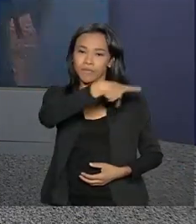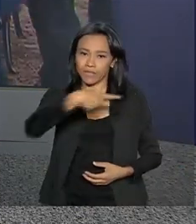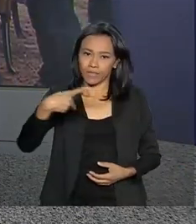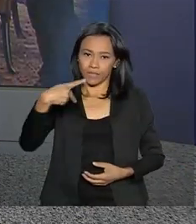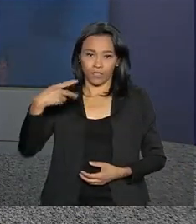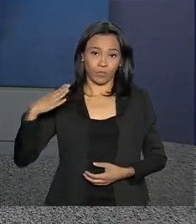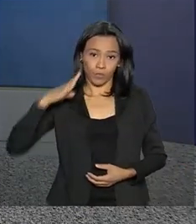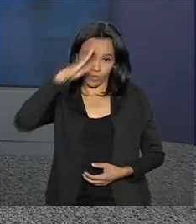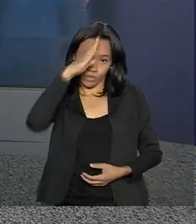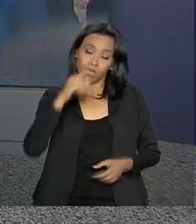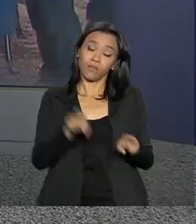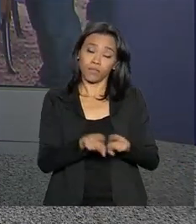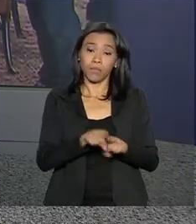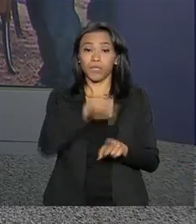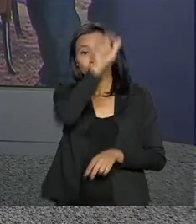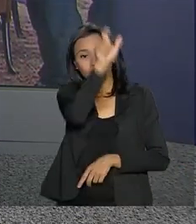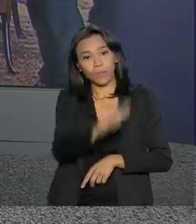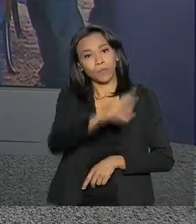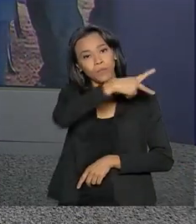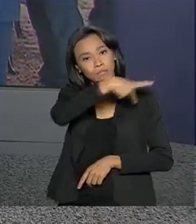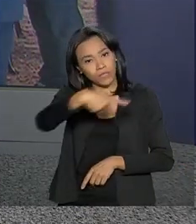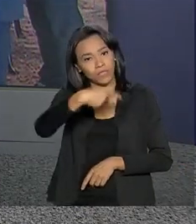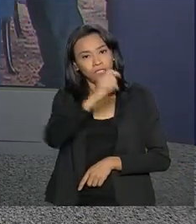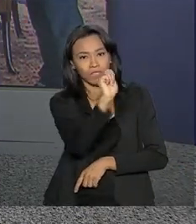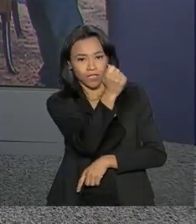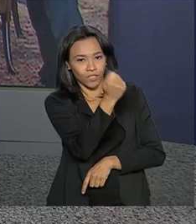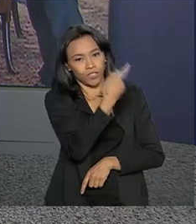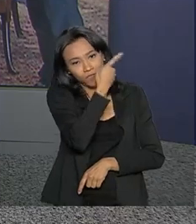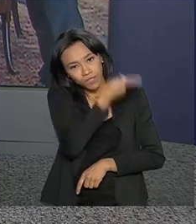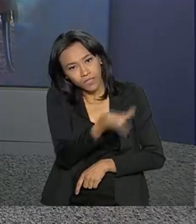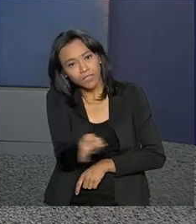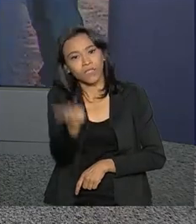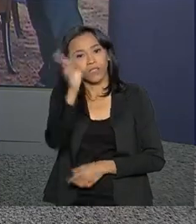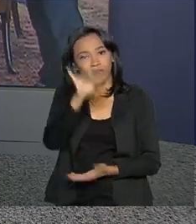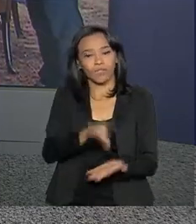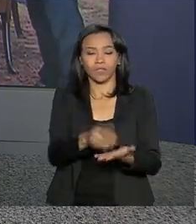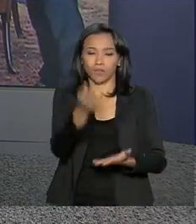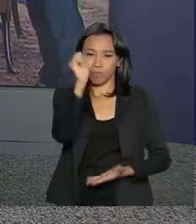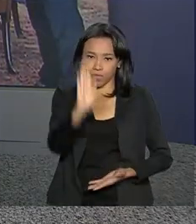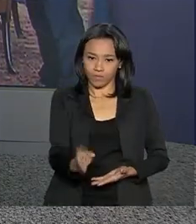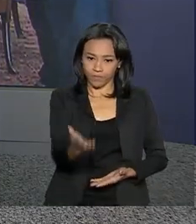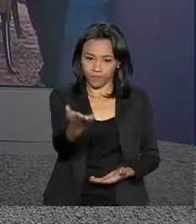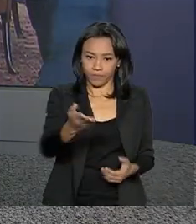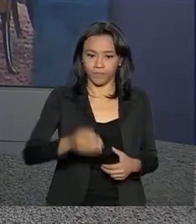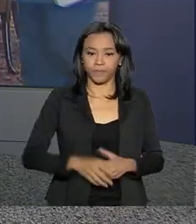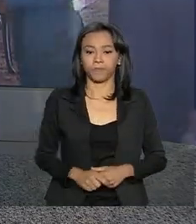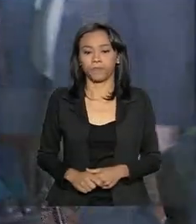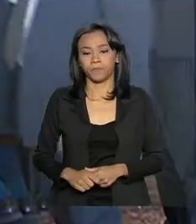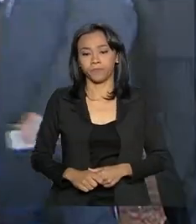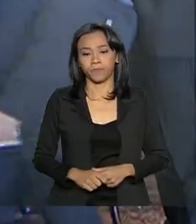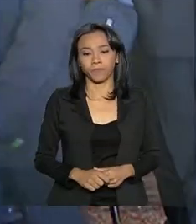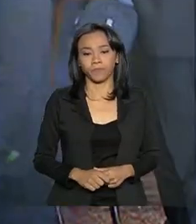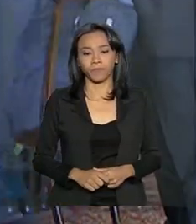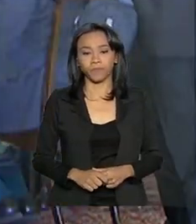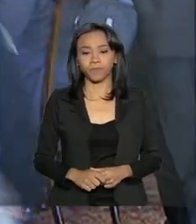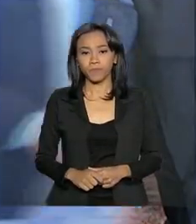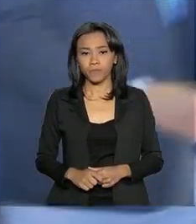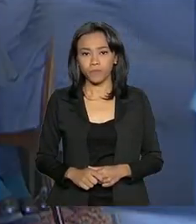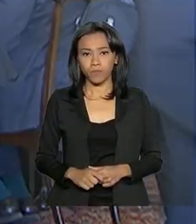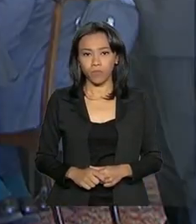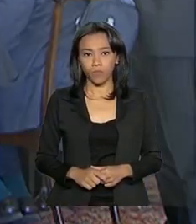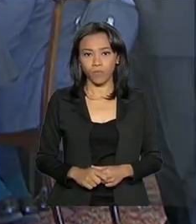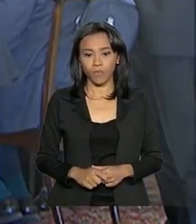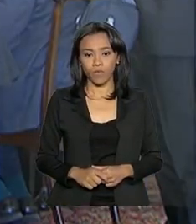Bolsonaro, e o presidente da Argentina, Maurício Macri, em visita oficial ao Brasil. Senhoras e senhores, roga-se a todos